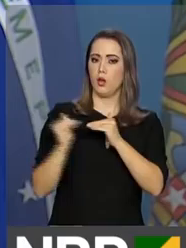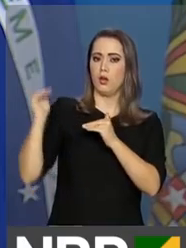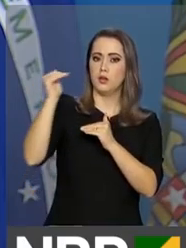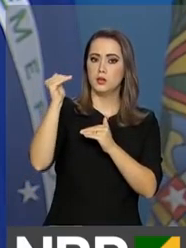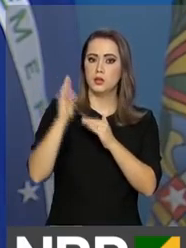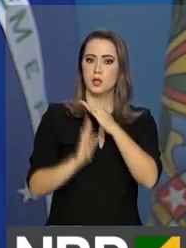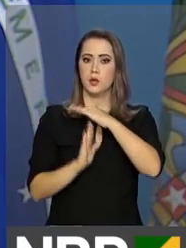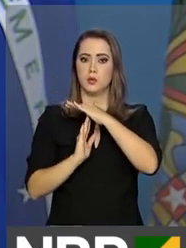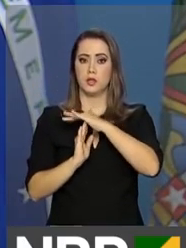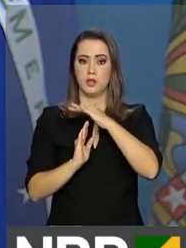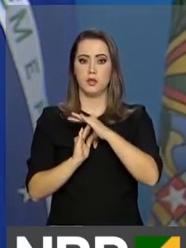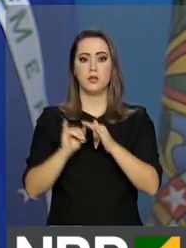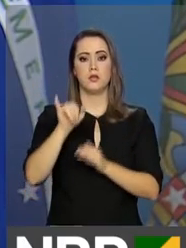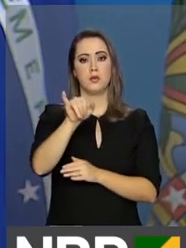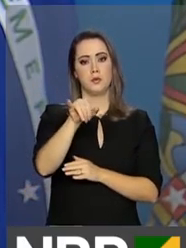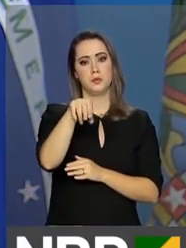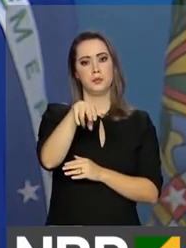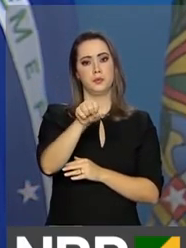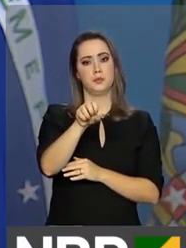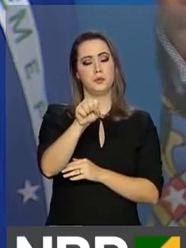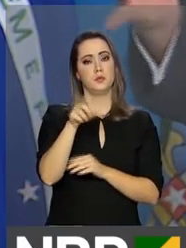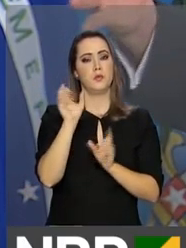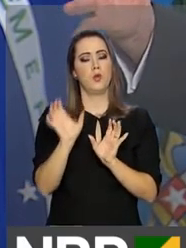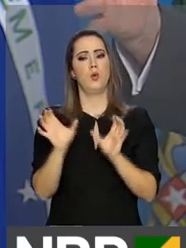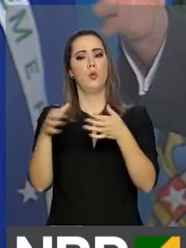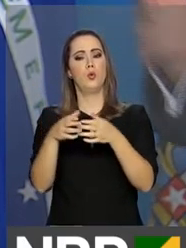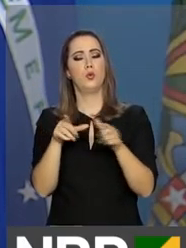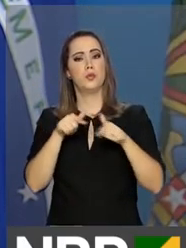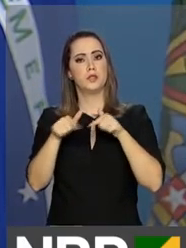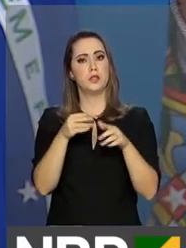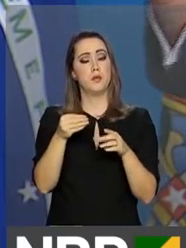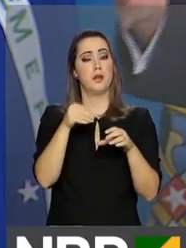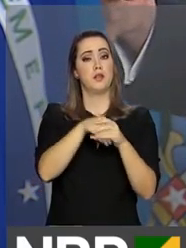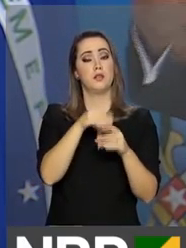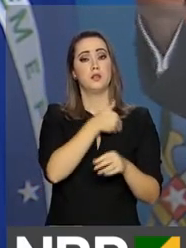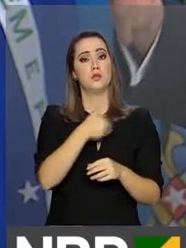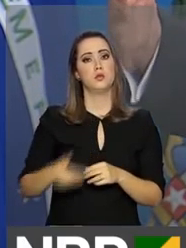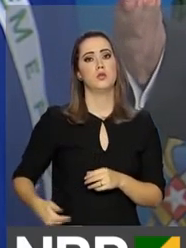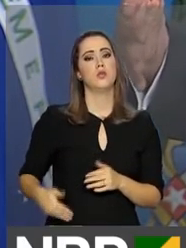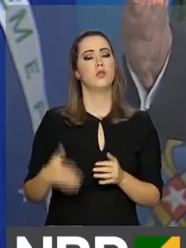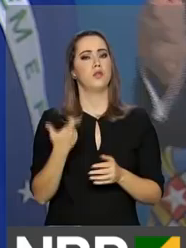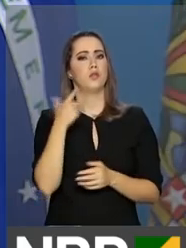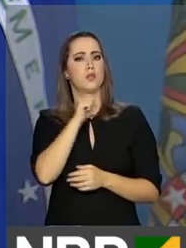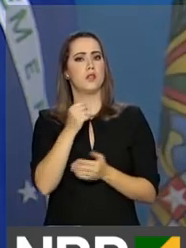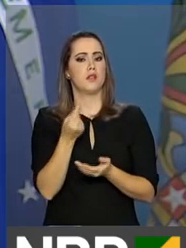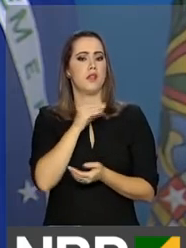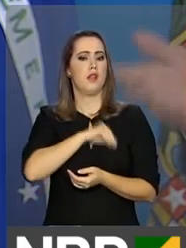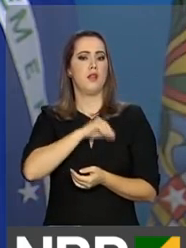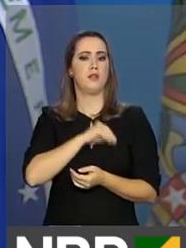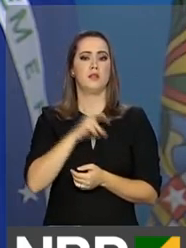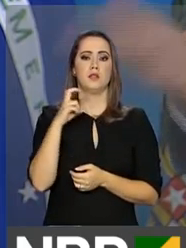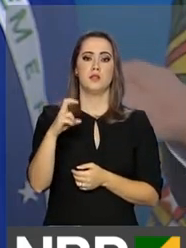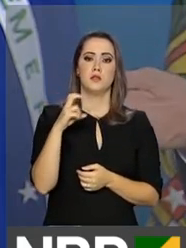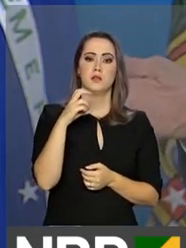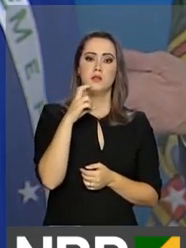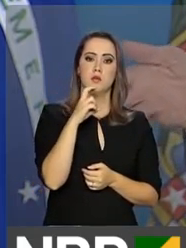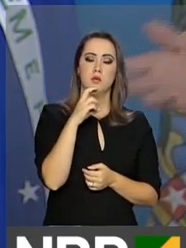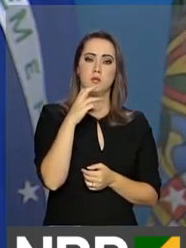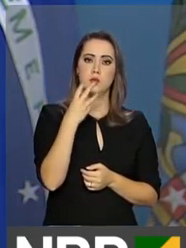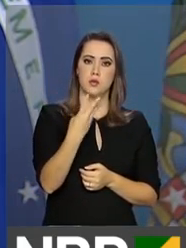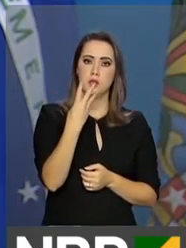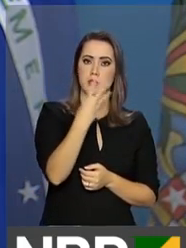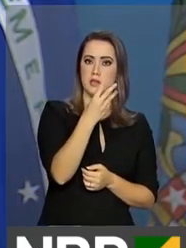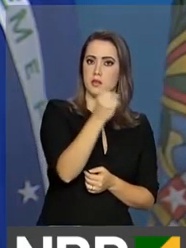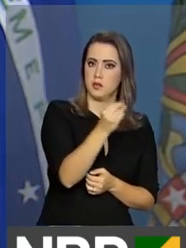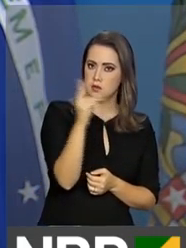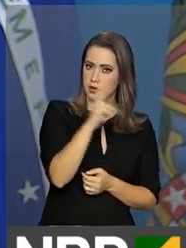teto da Previdência Social. Os servidores públicos que ganham até R$ 5.330 não terão alteração nenhuma,